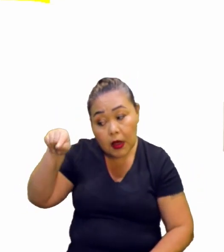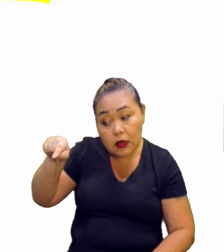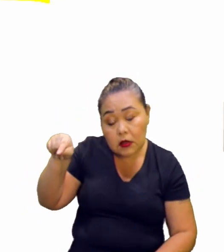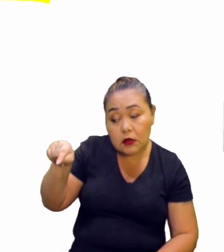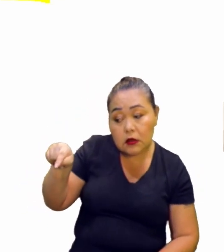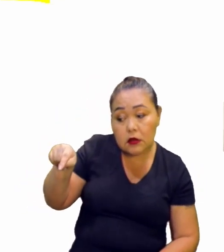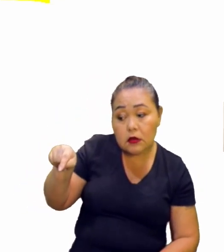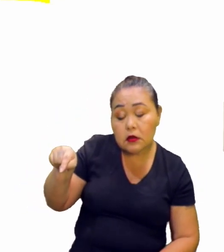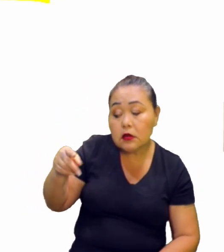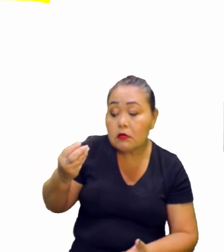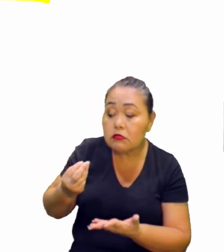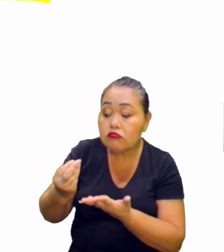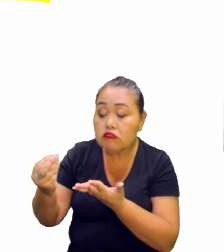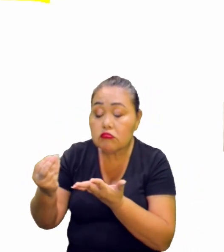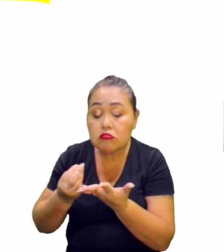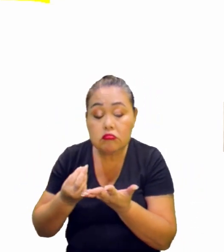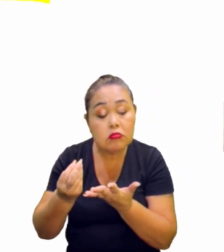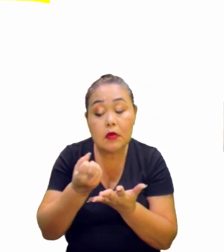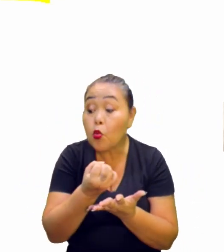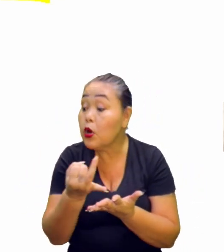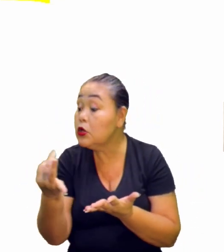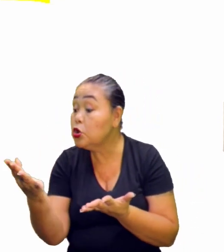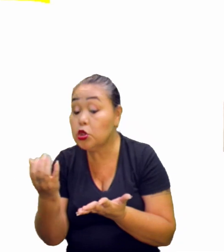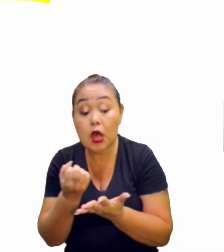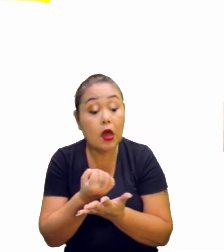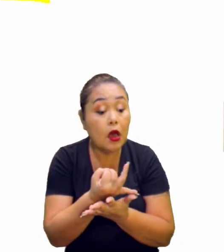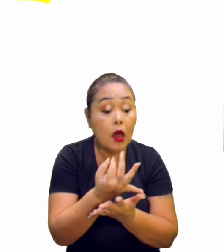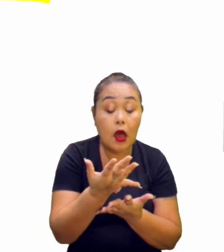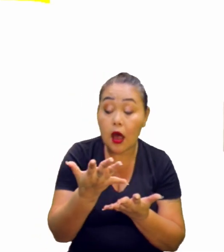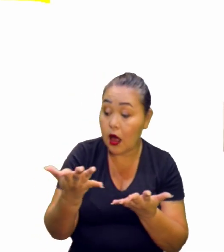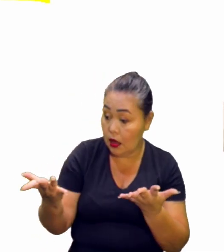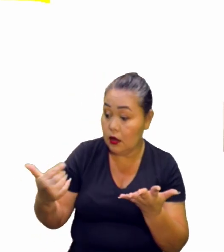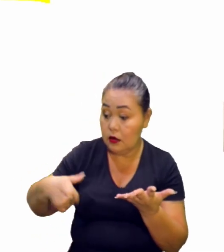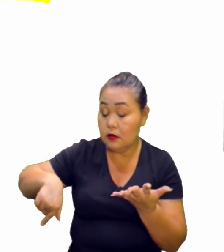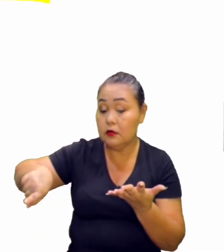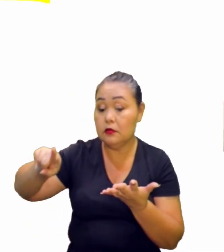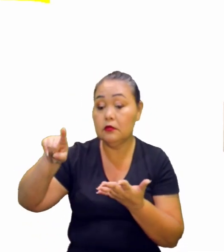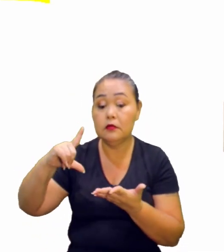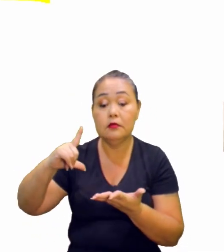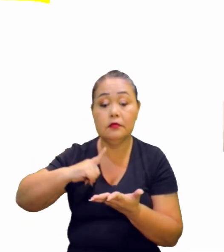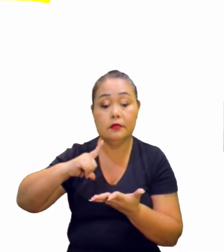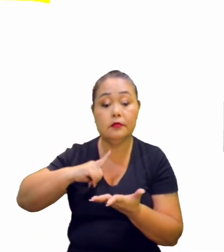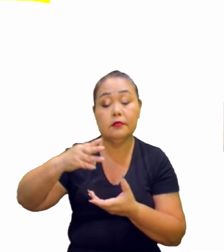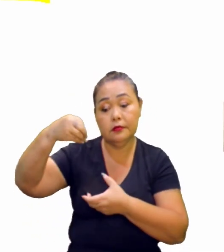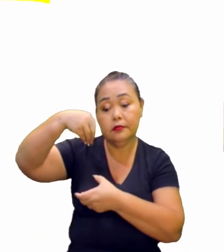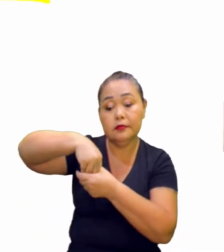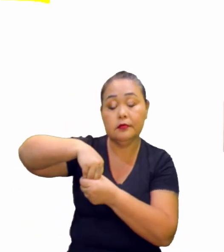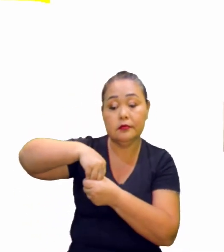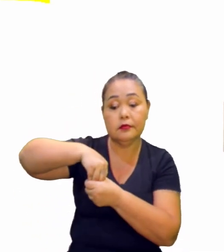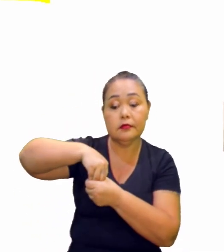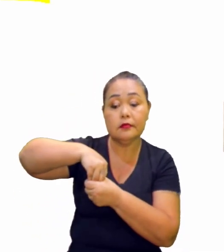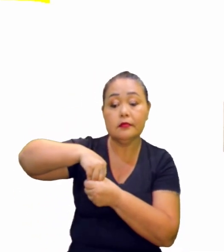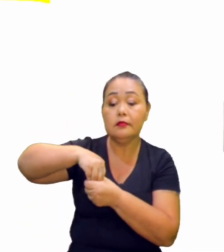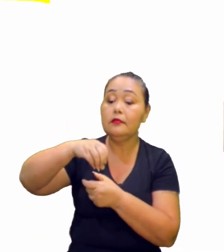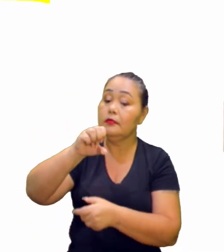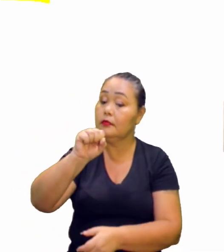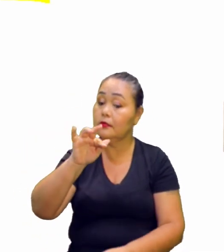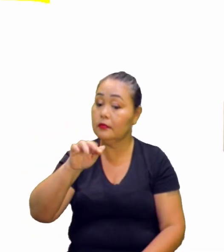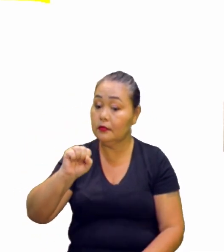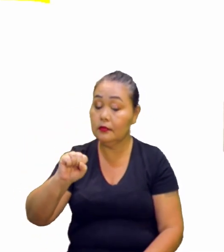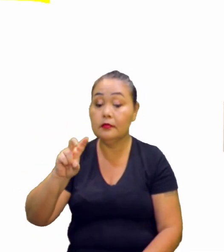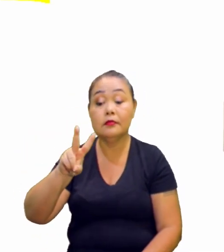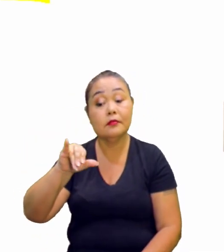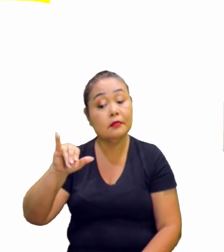e a distribuição, a quantidade, a riqueza, né, de espécies presentes ali dentro do meu SAF